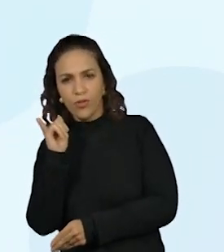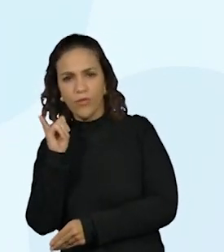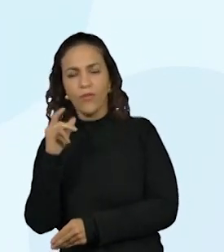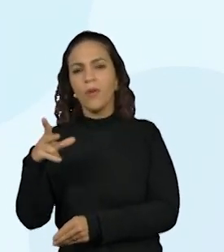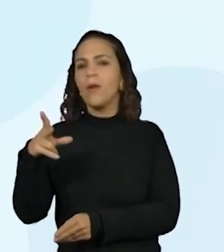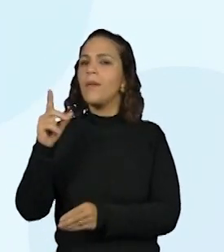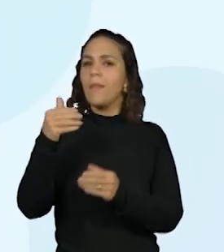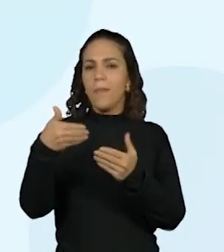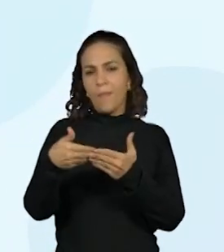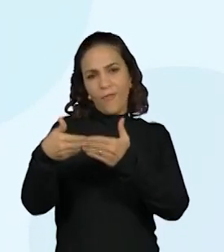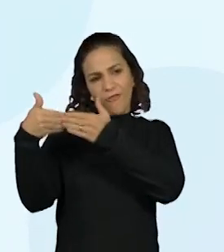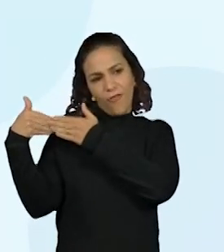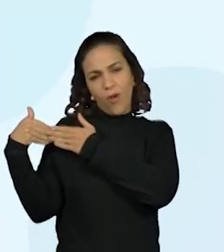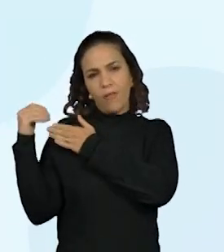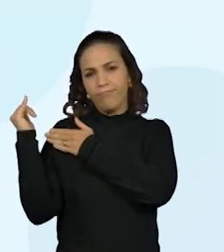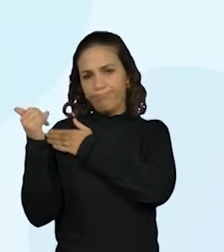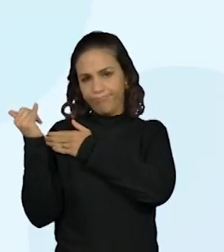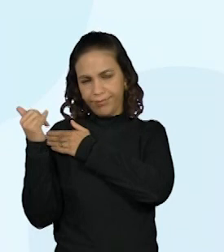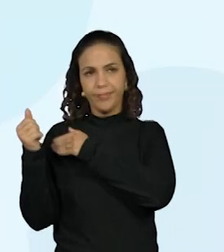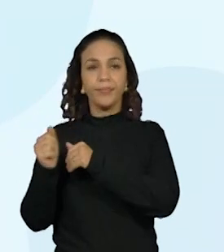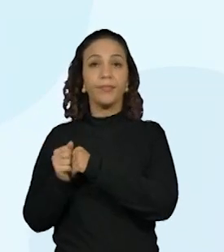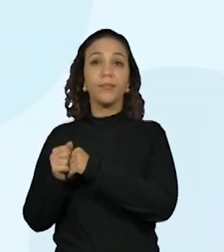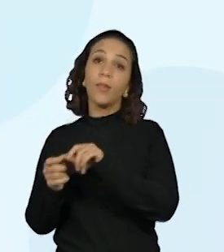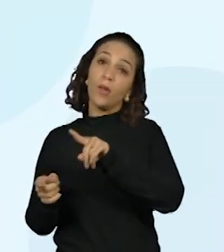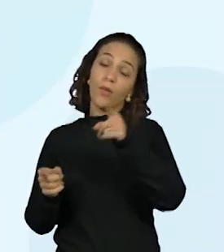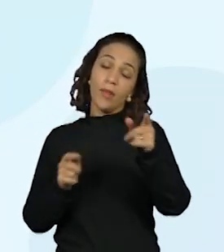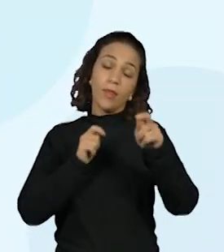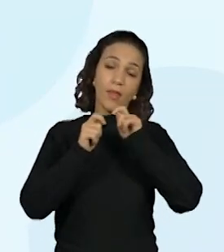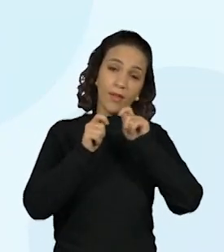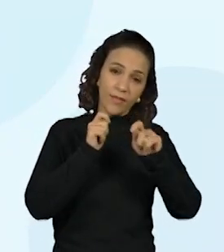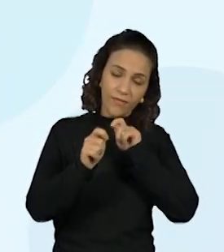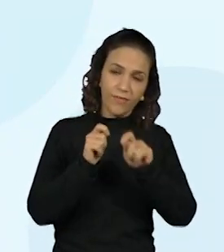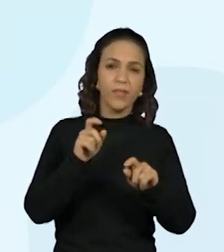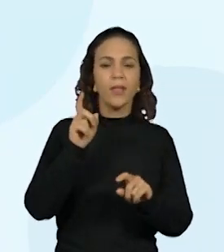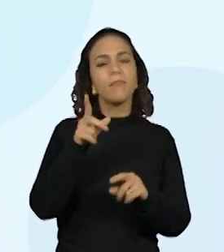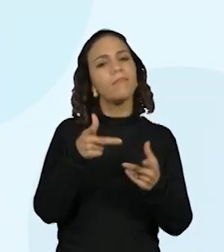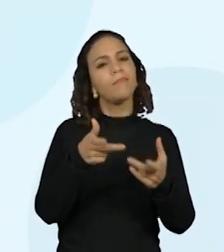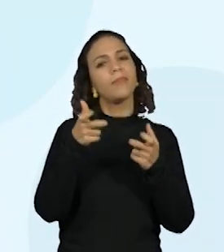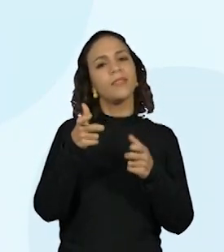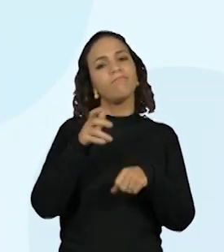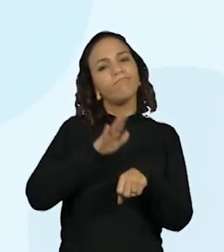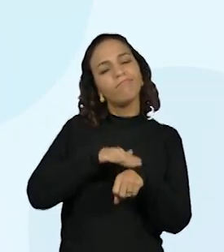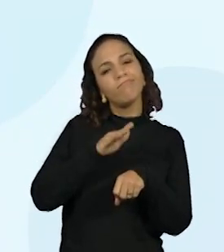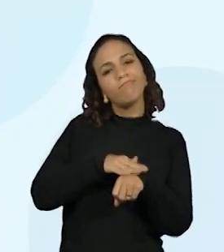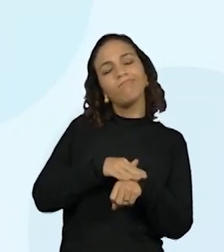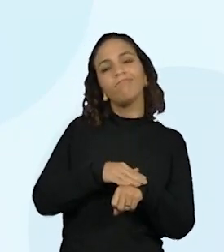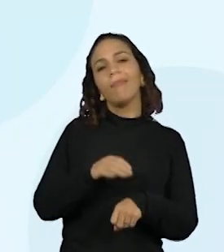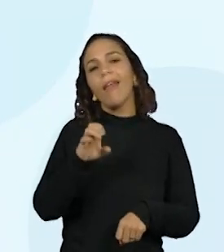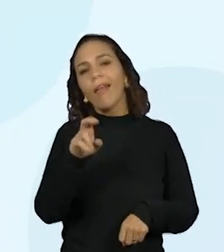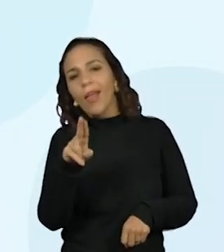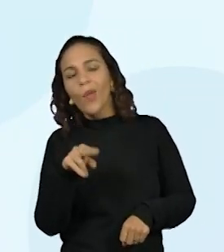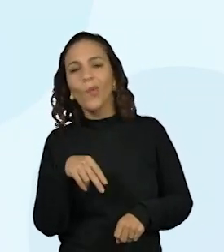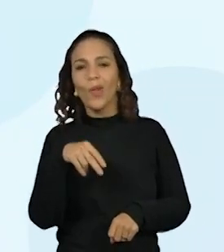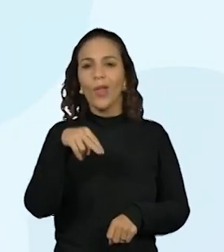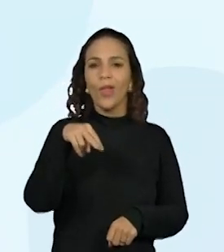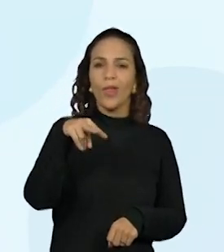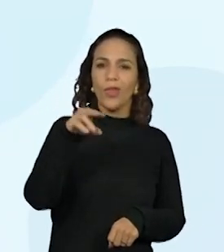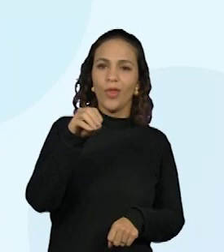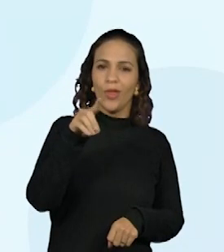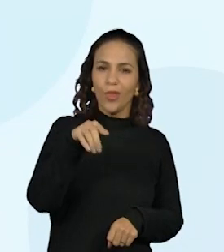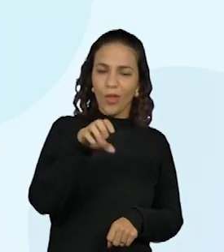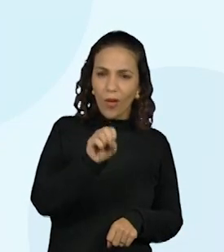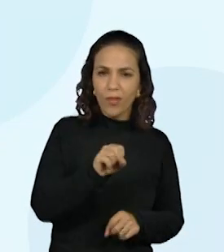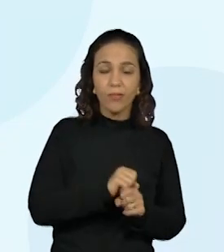percebe marcas pessoais, e a primeira pessoa, eu ou nós. A gente percebe o diálogo,